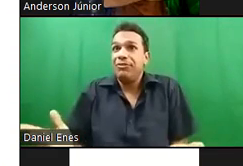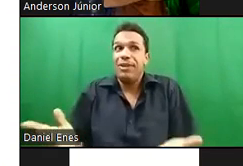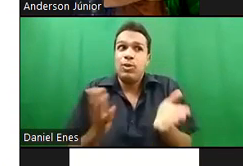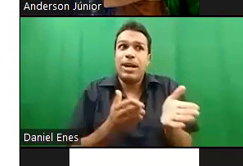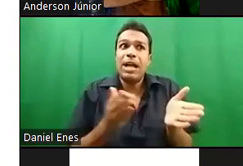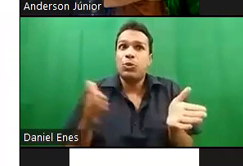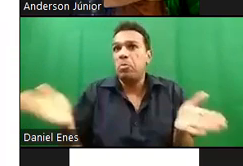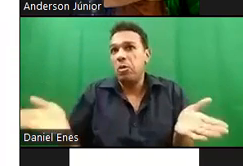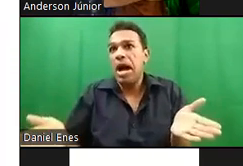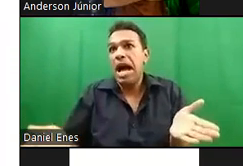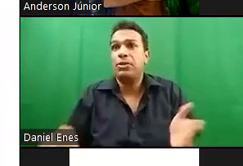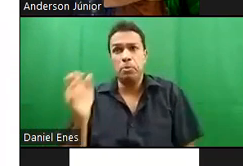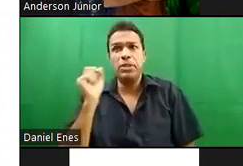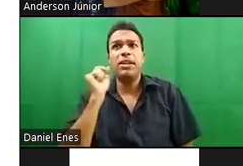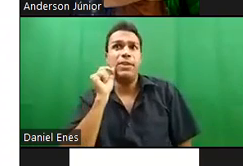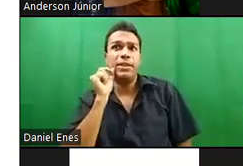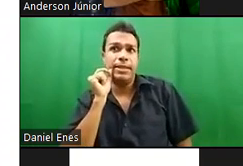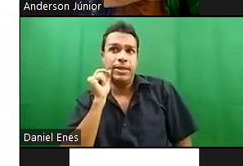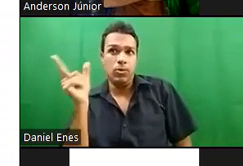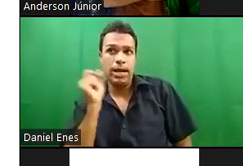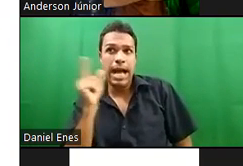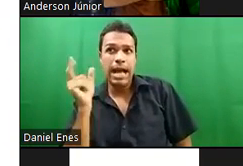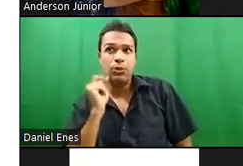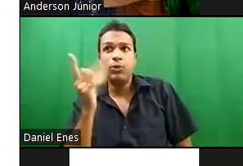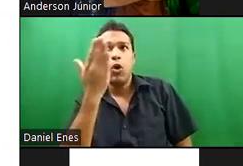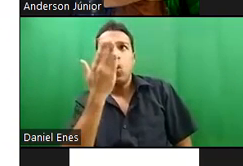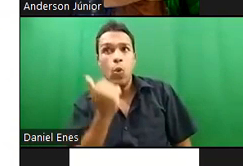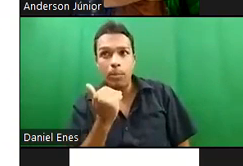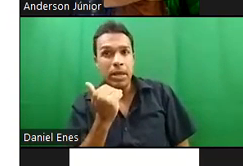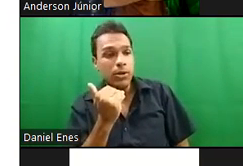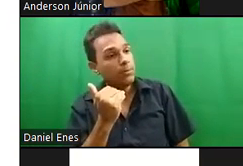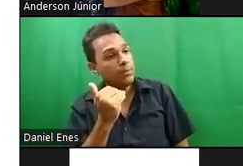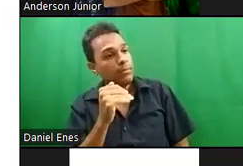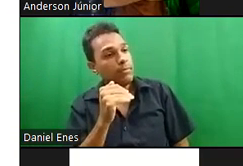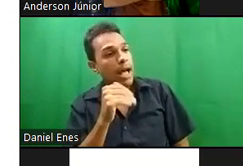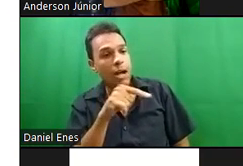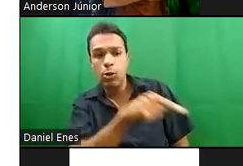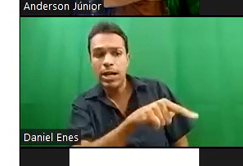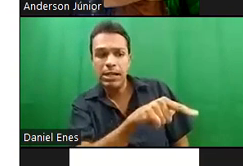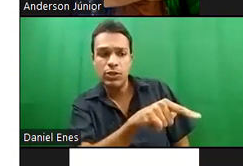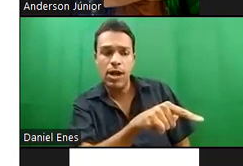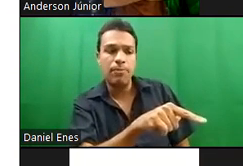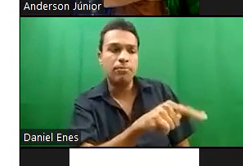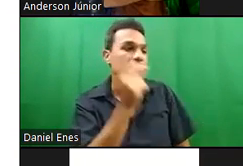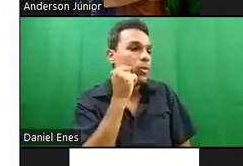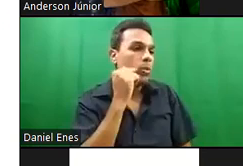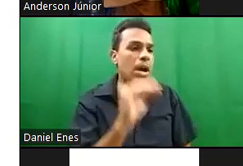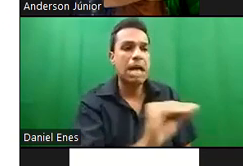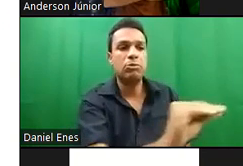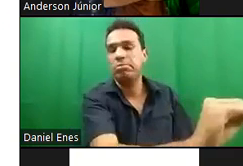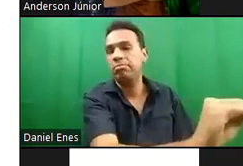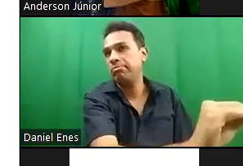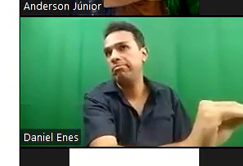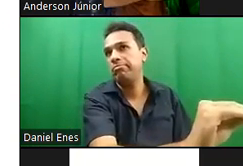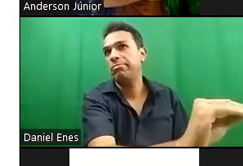Poderia fazer o gato comeu o rato? Então, eu poderia fazer o gato comeu, aí eu localizo, ó, o